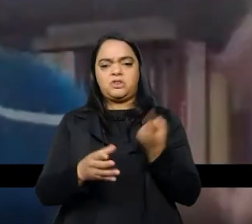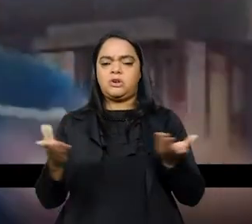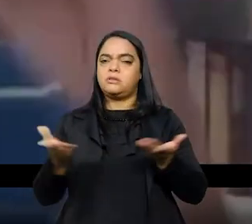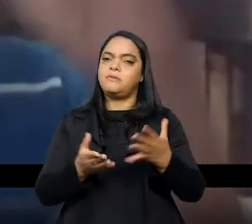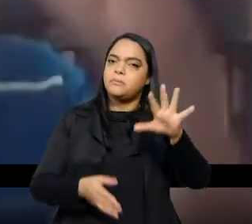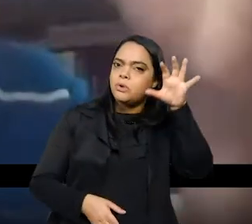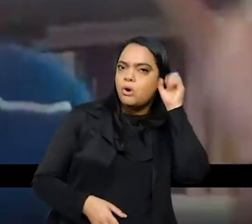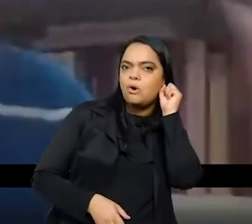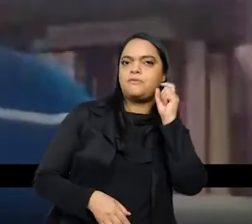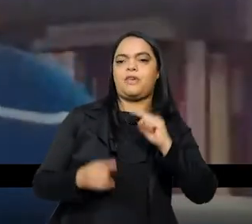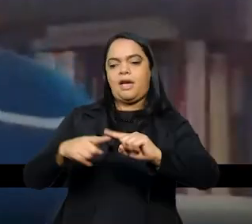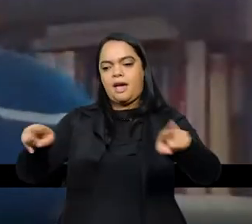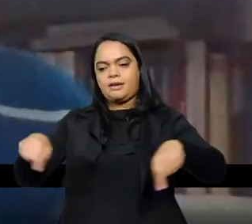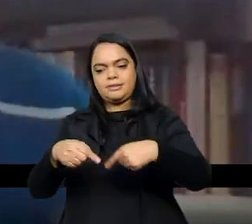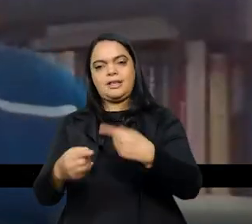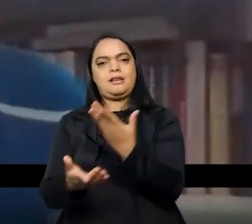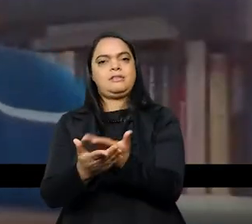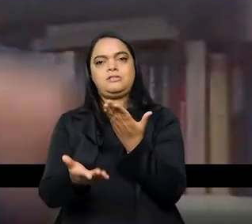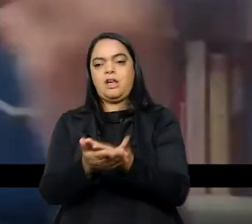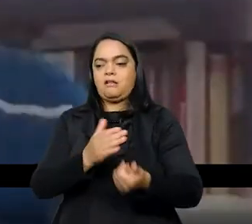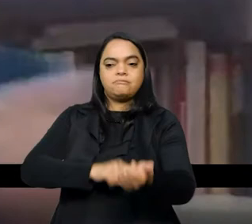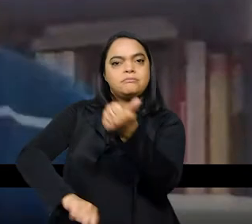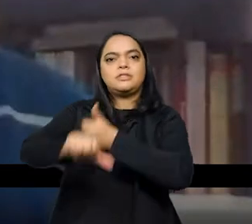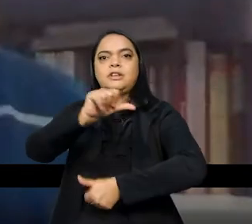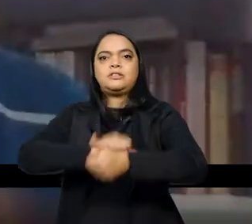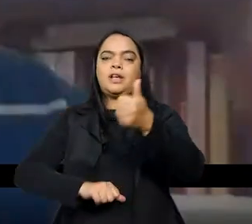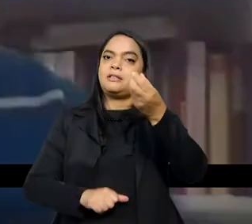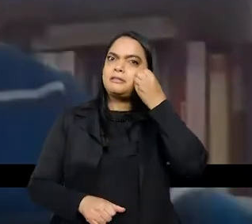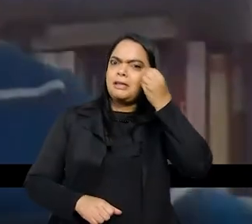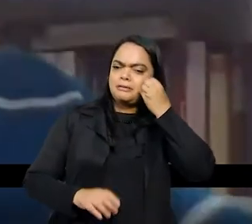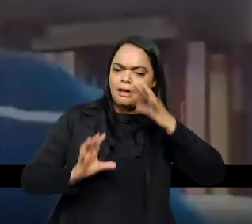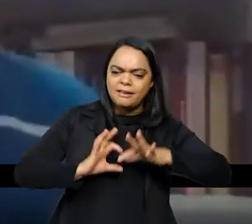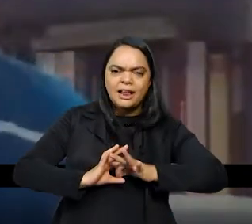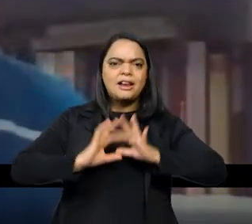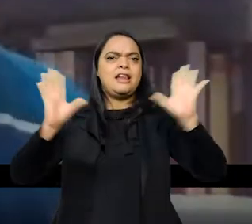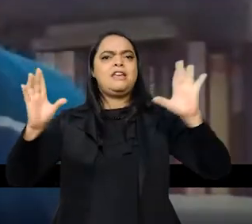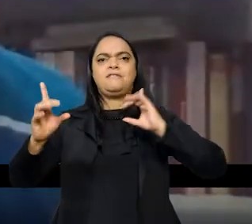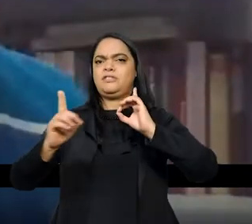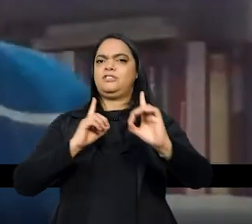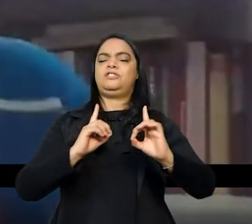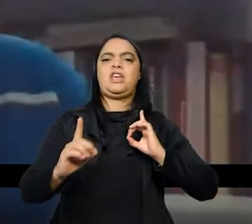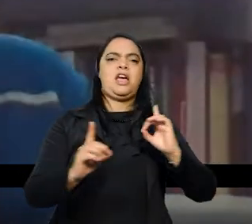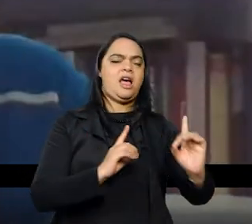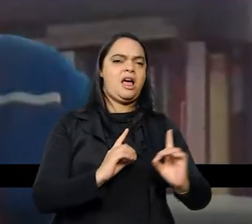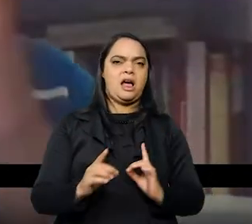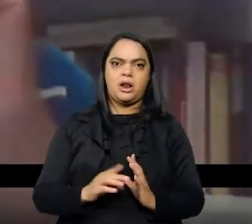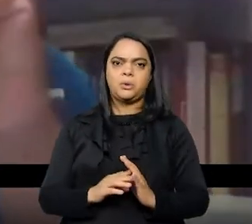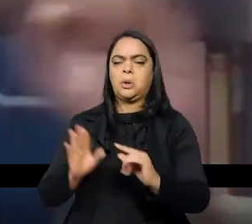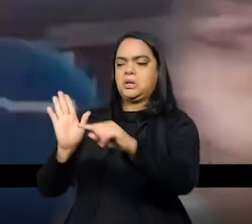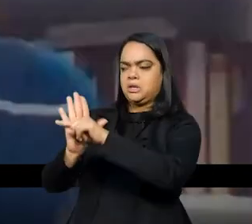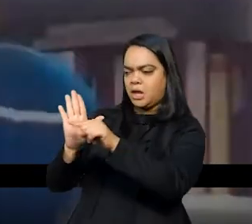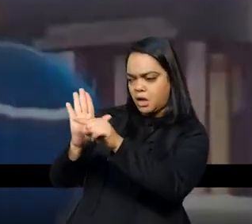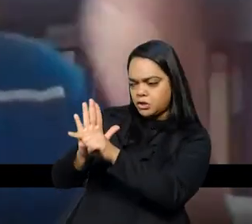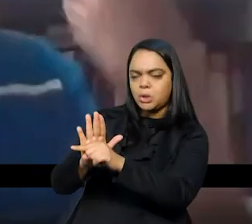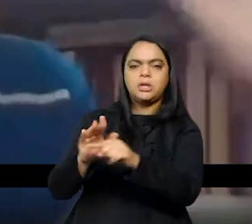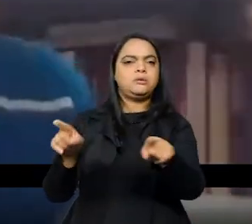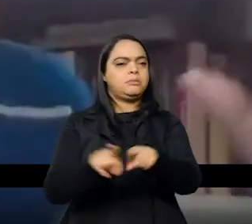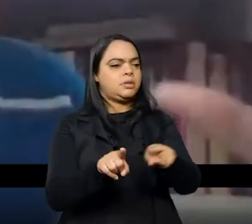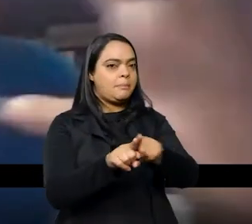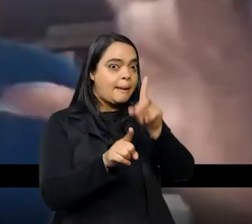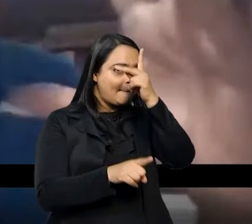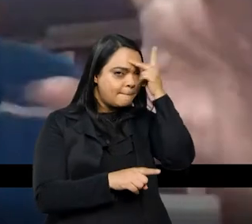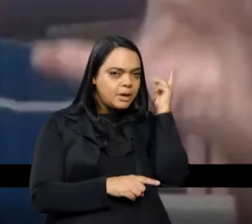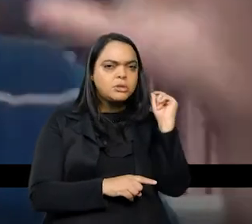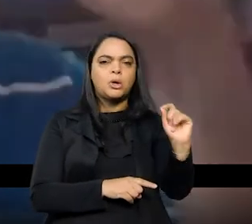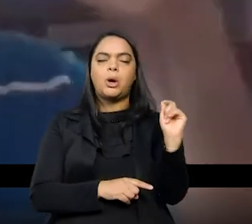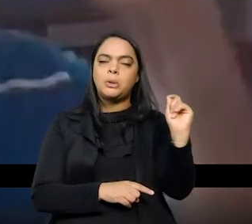de aula, tentar fazer uma festa, vamos dialogar com os negacionistas e não, né? De vez em quando eu cheguei a pensar, gente,